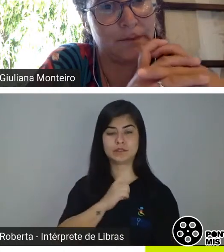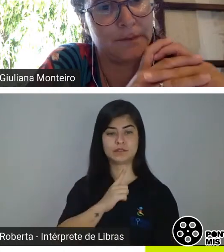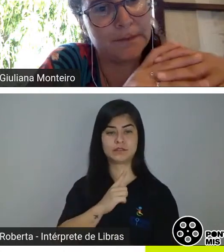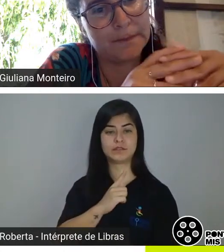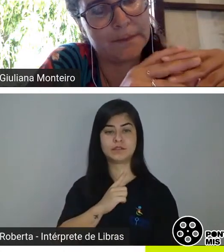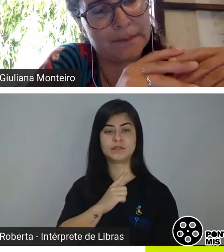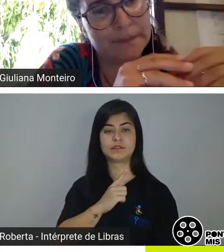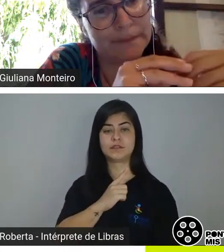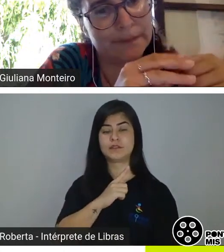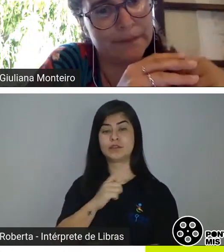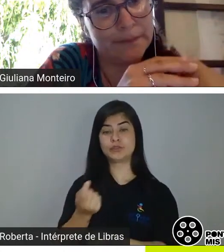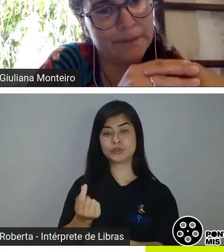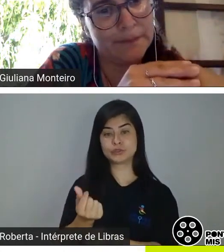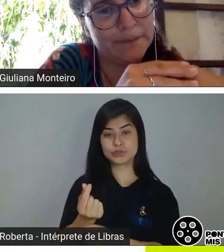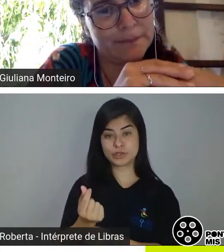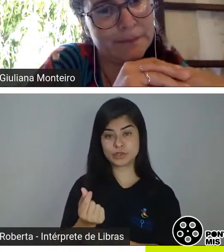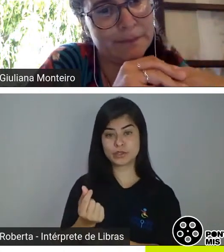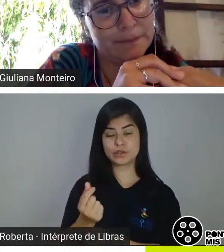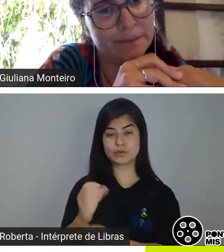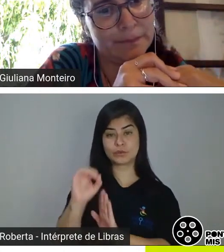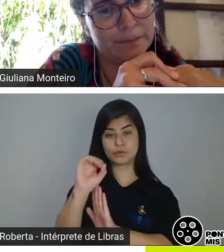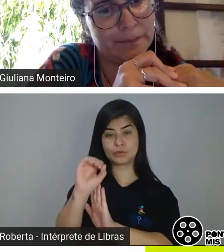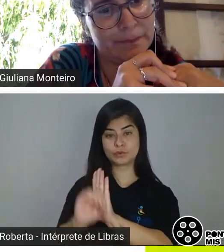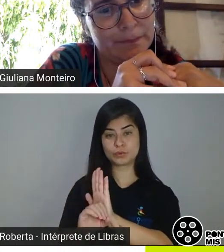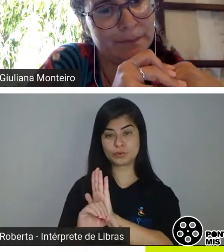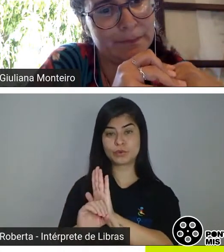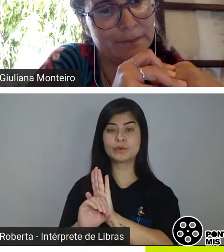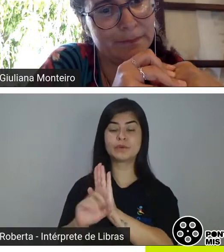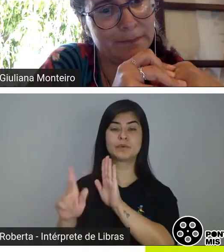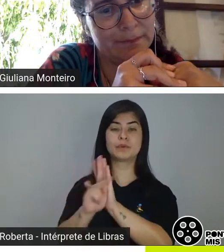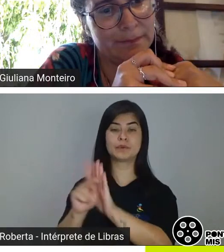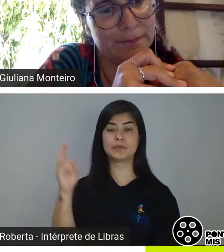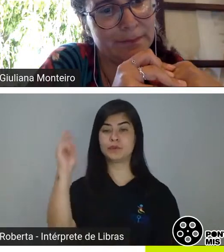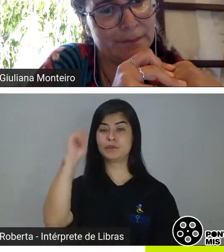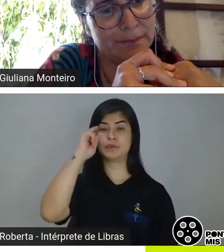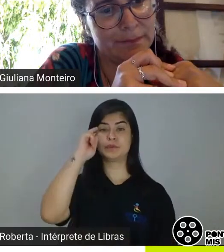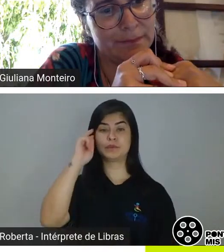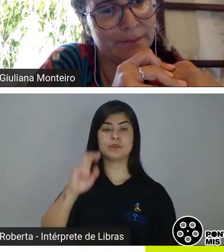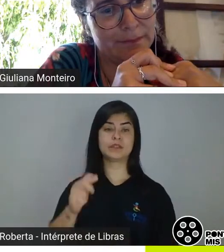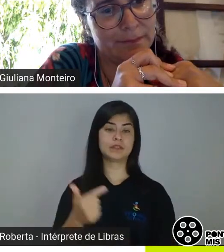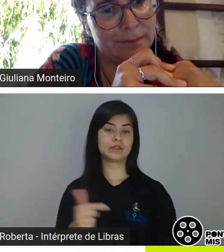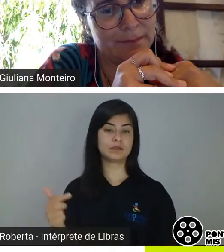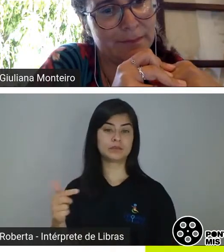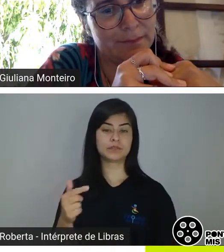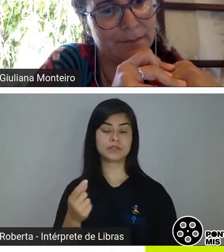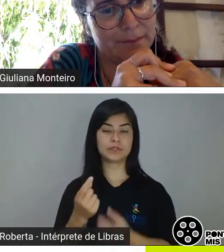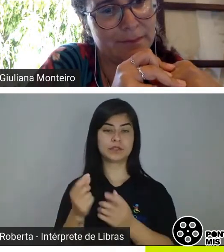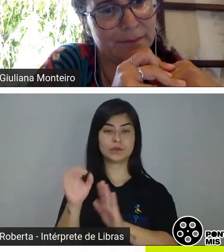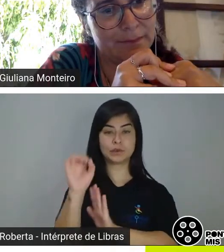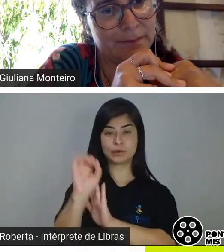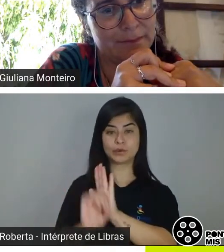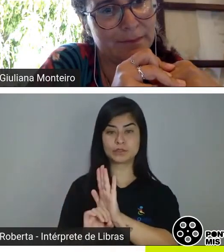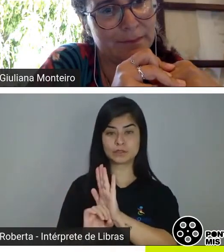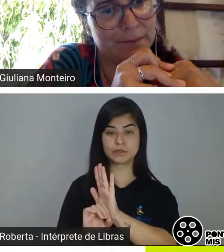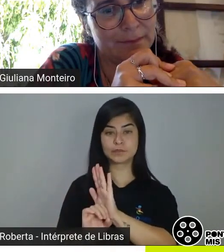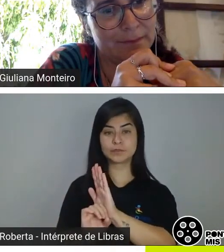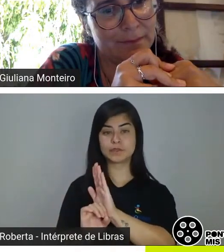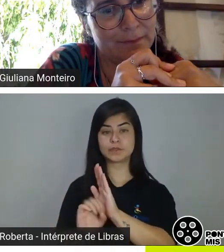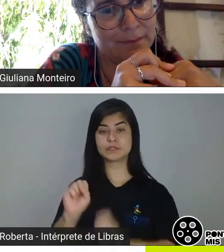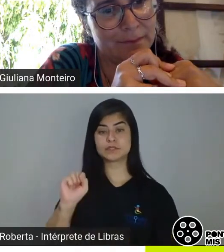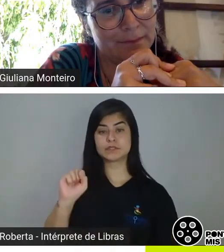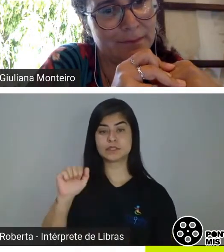existe dinheiro ali, um orçamento para a cultura, e não existe um orçamento para o